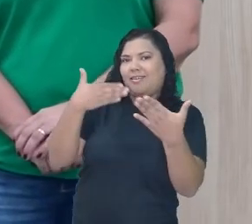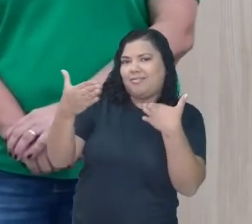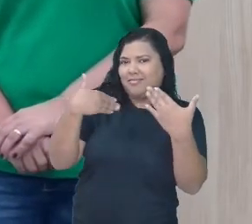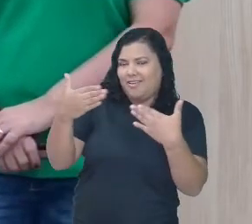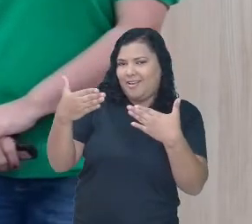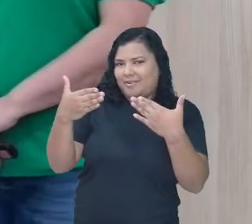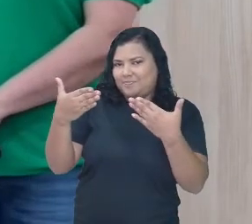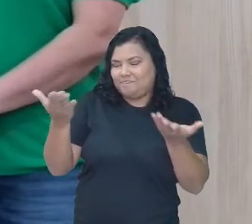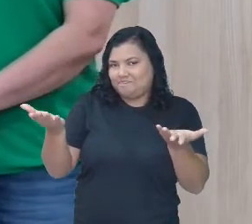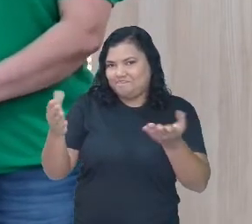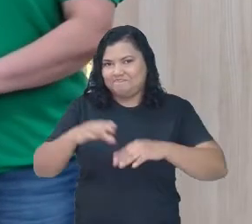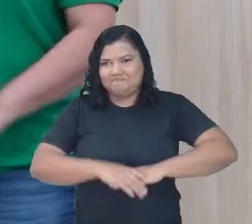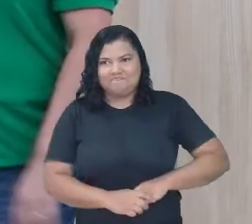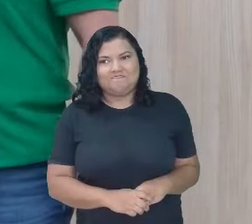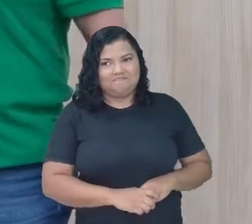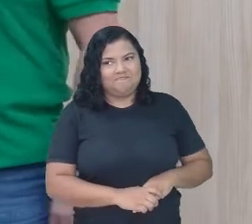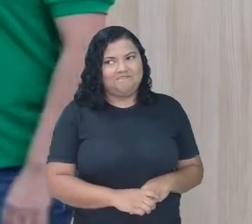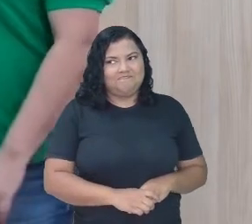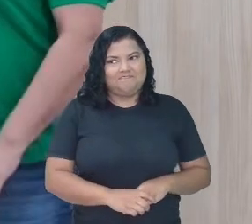esses convidados?